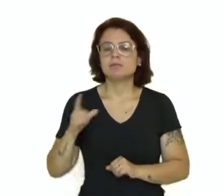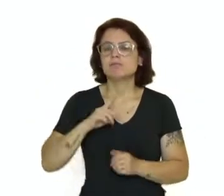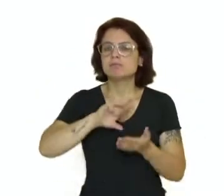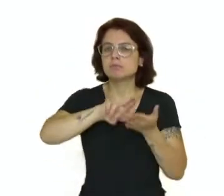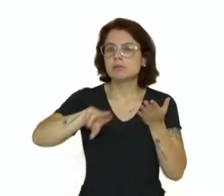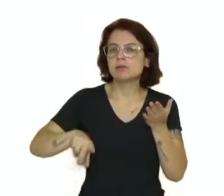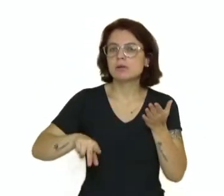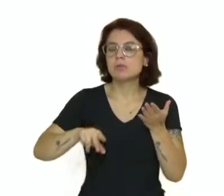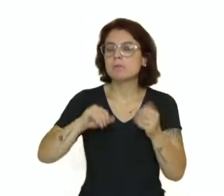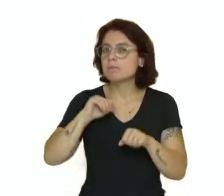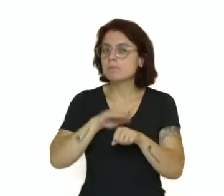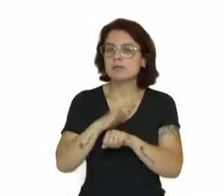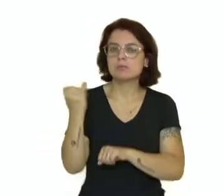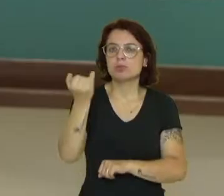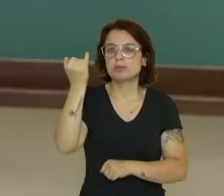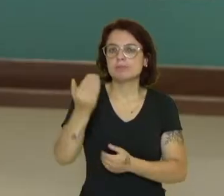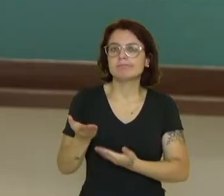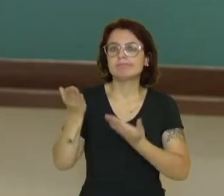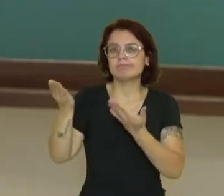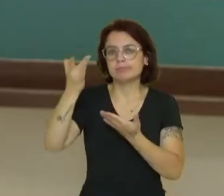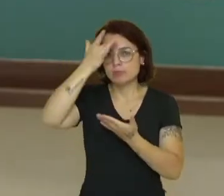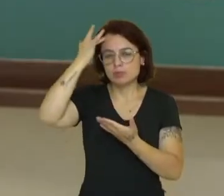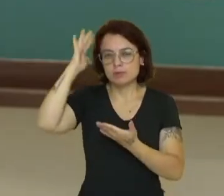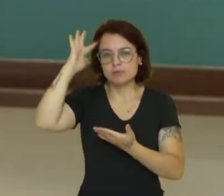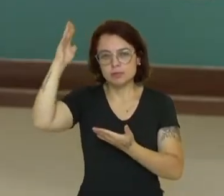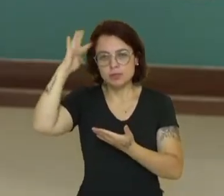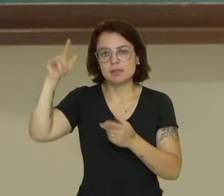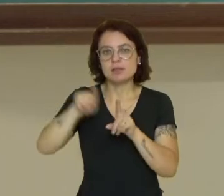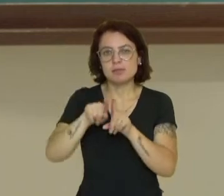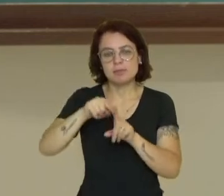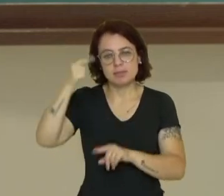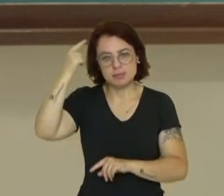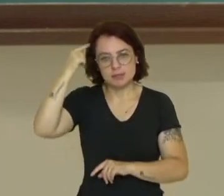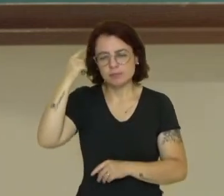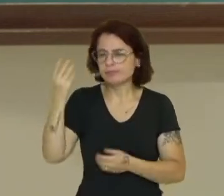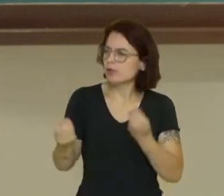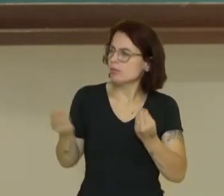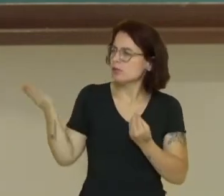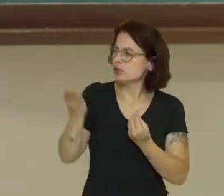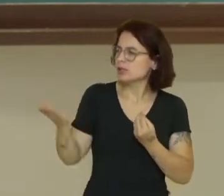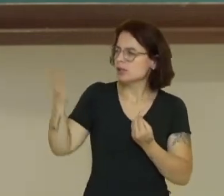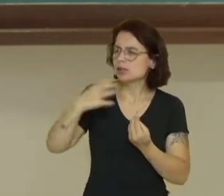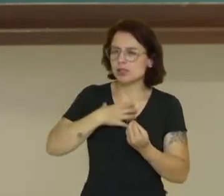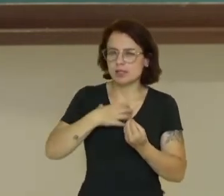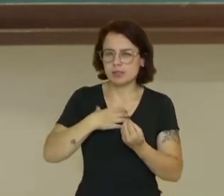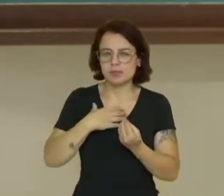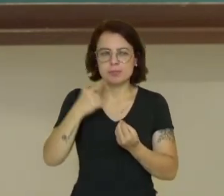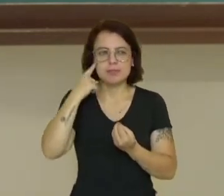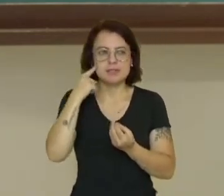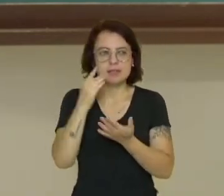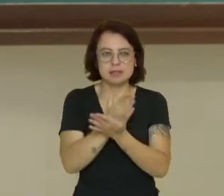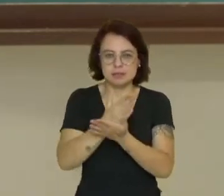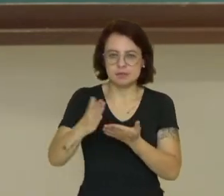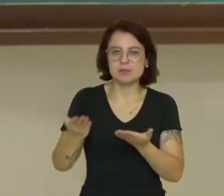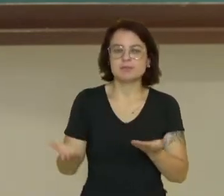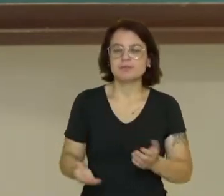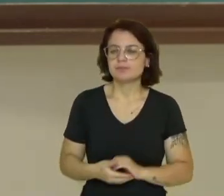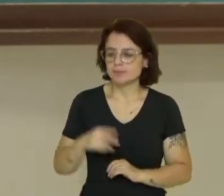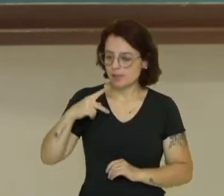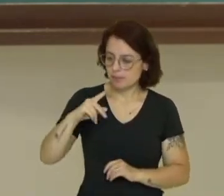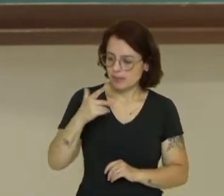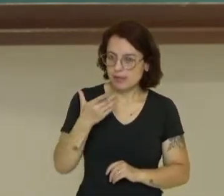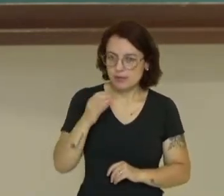característica principal dos filósofos e pensadores. Como que ele está pensando nessa divisão, né? Então, para o Platão,